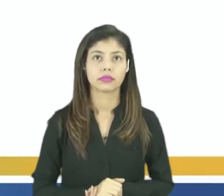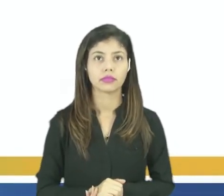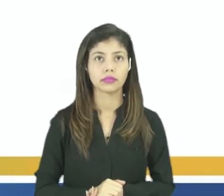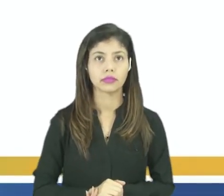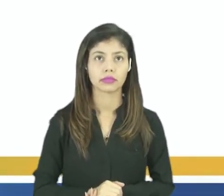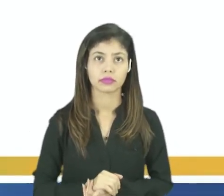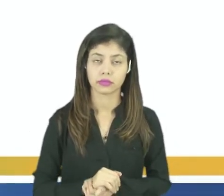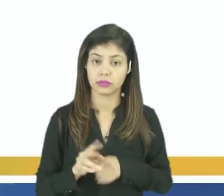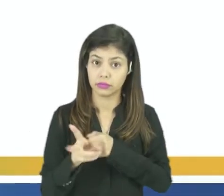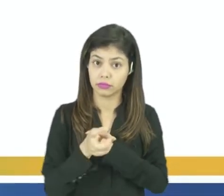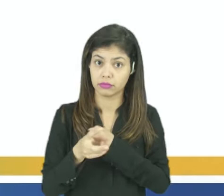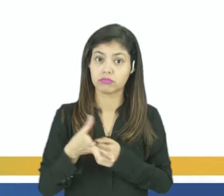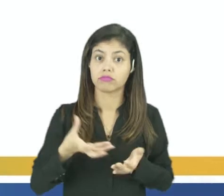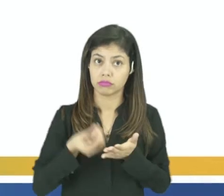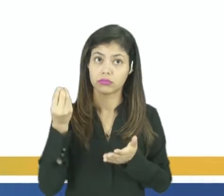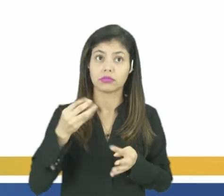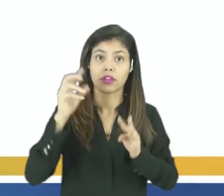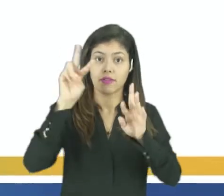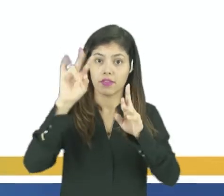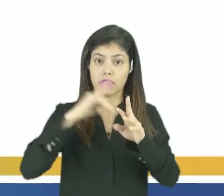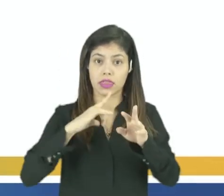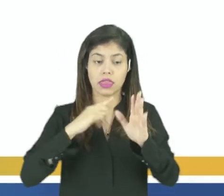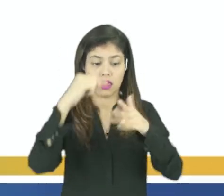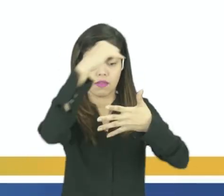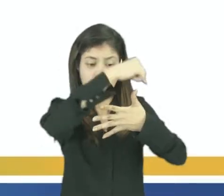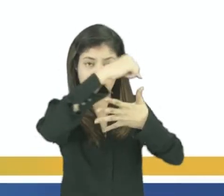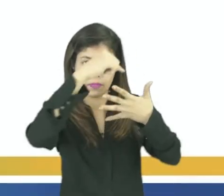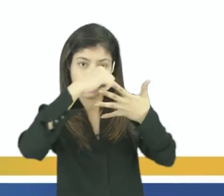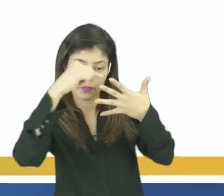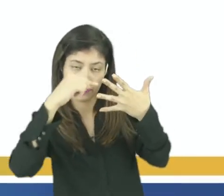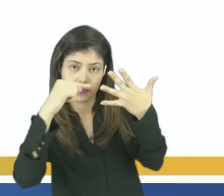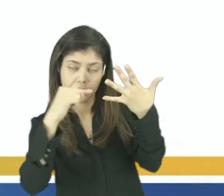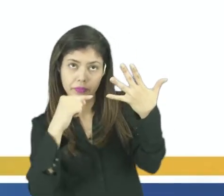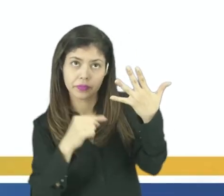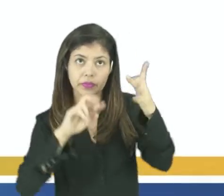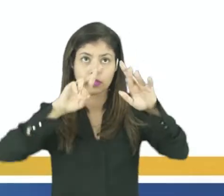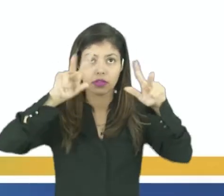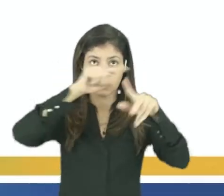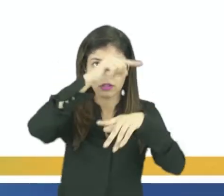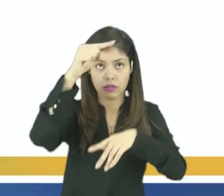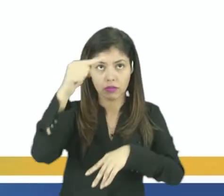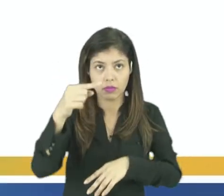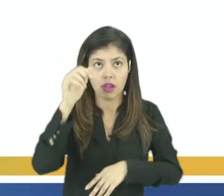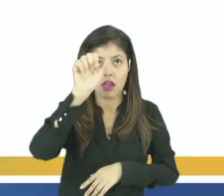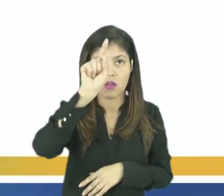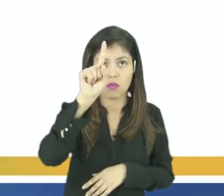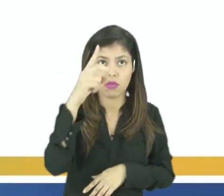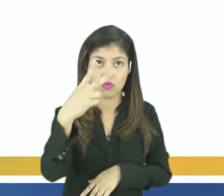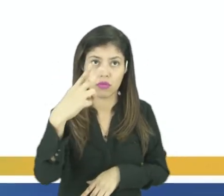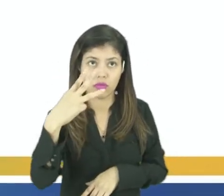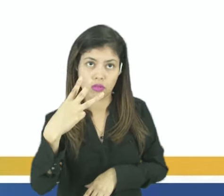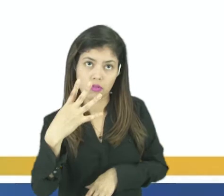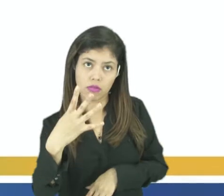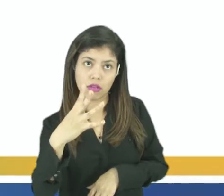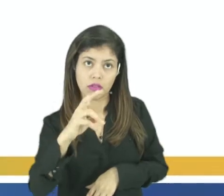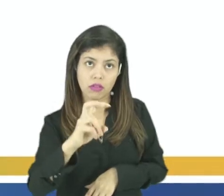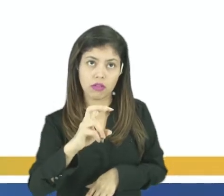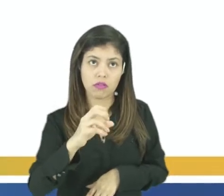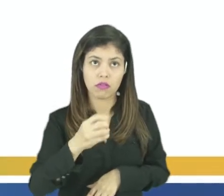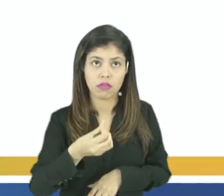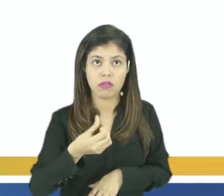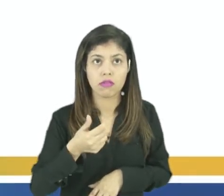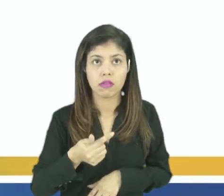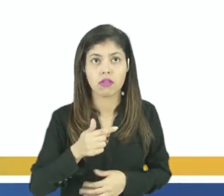isso aqui foi tirado de lá, vai ter essa lista aqui ó, dos fenômenos ondulatórios. Ó. Você vê que refração está lá, é o segundo fenômeno